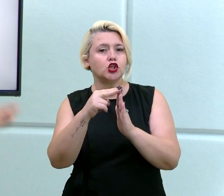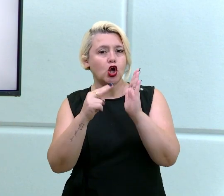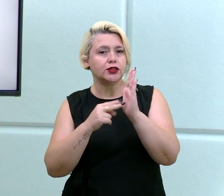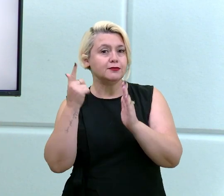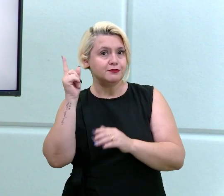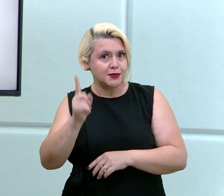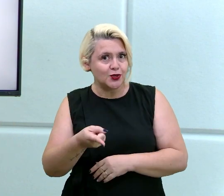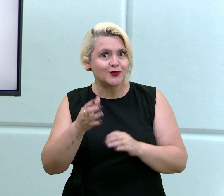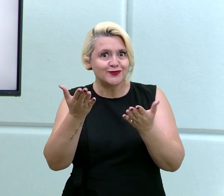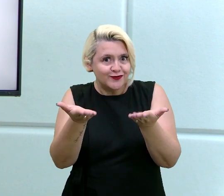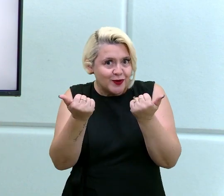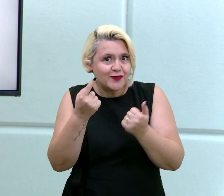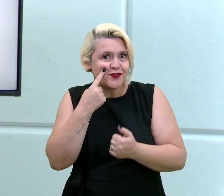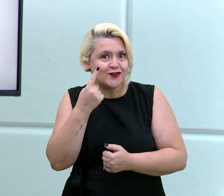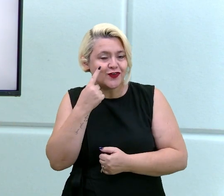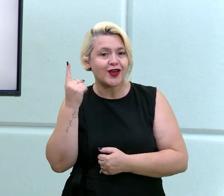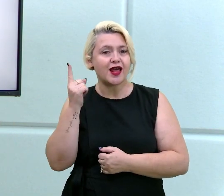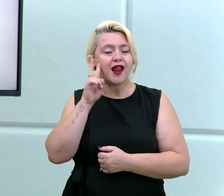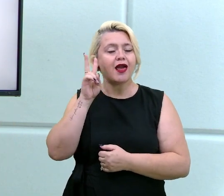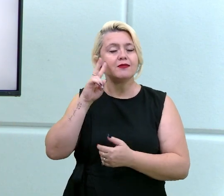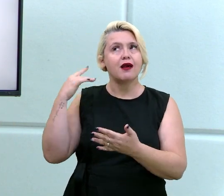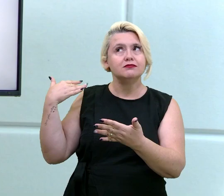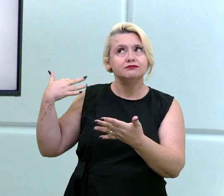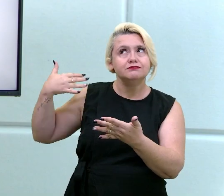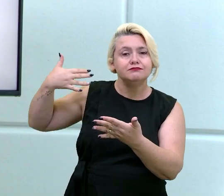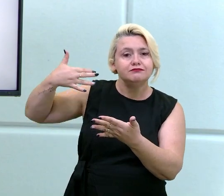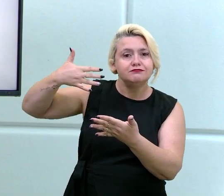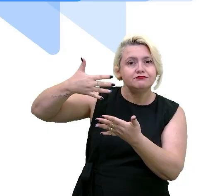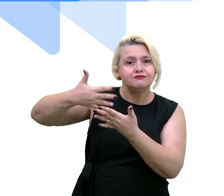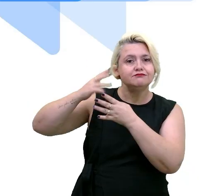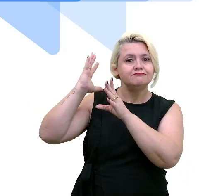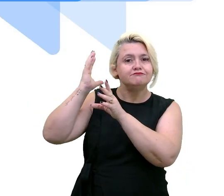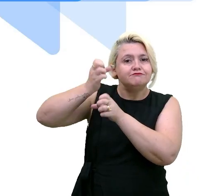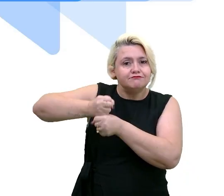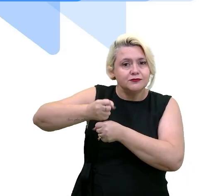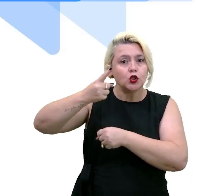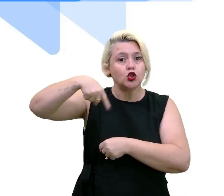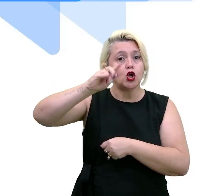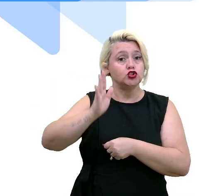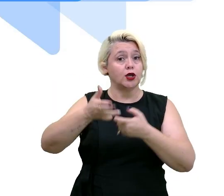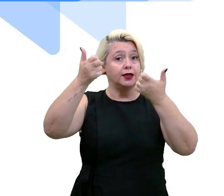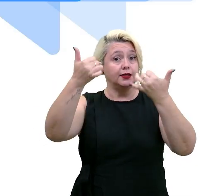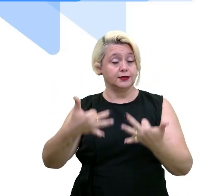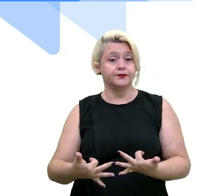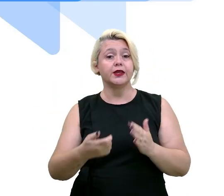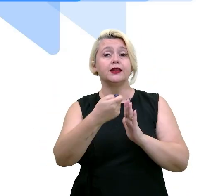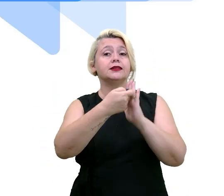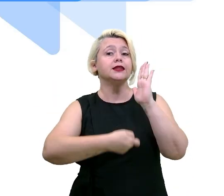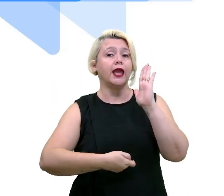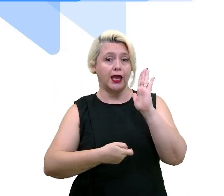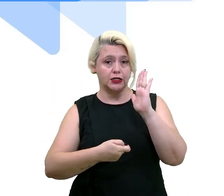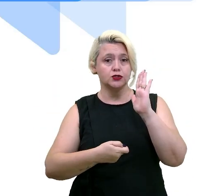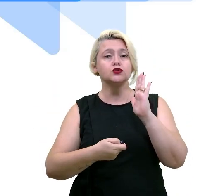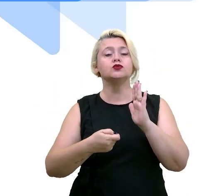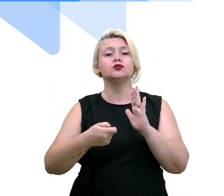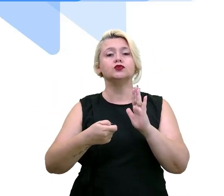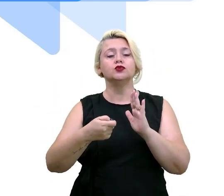1000. Então, vamos relembrar o que é que nós já falamos. O texto